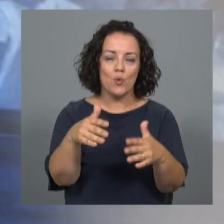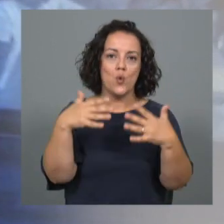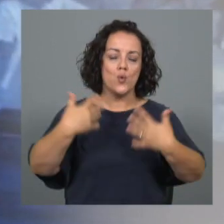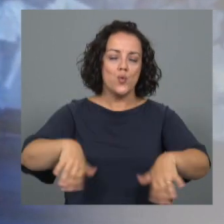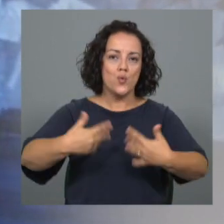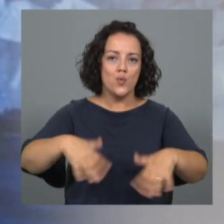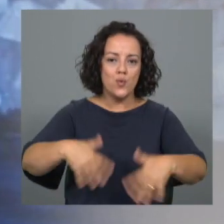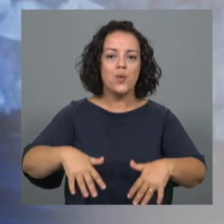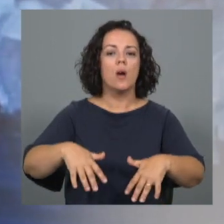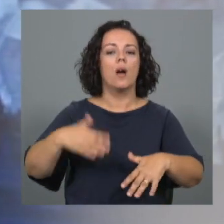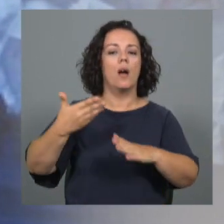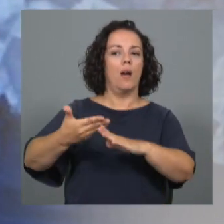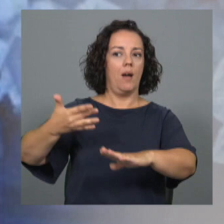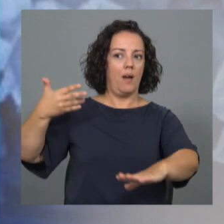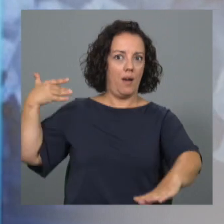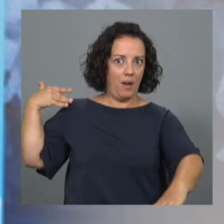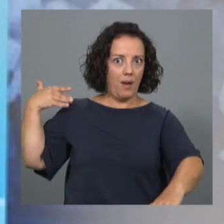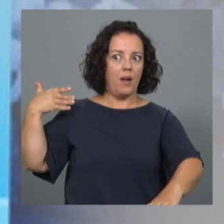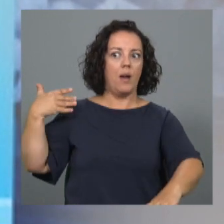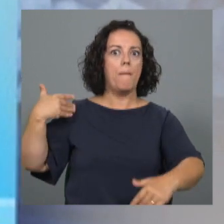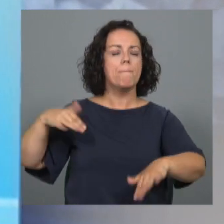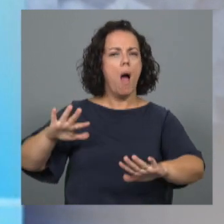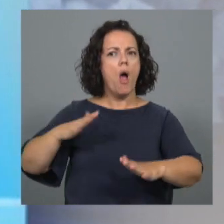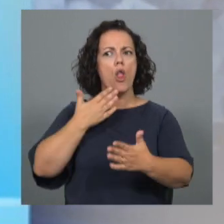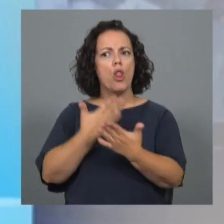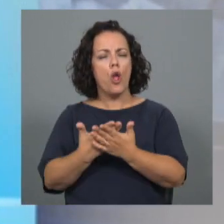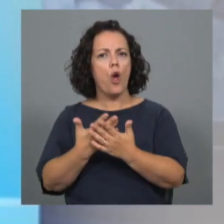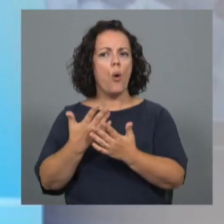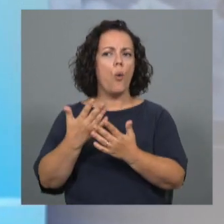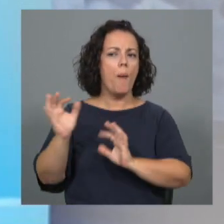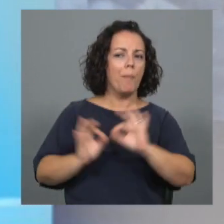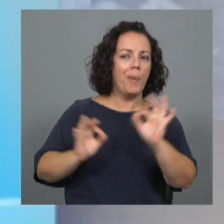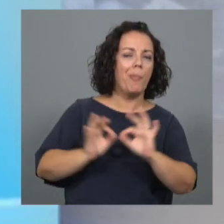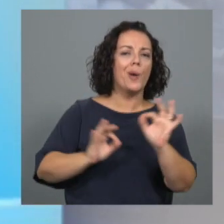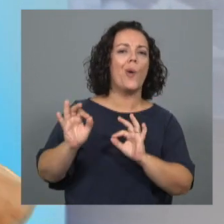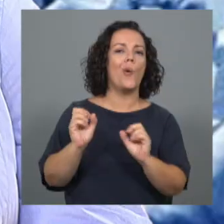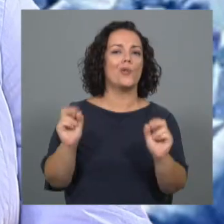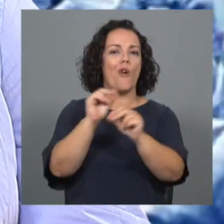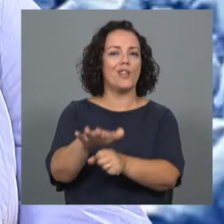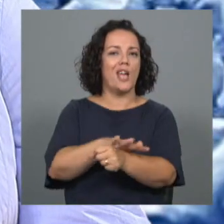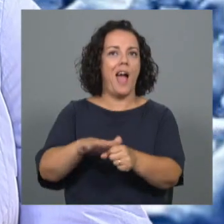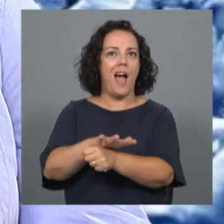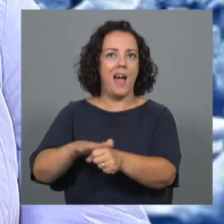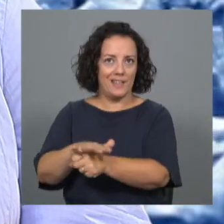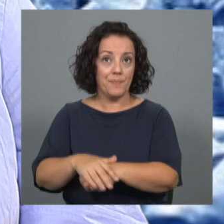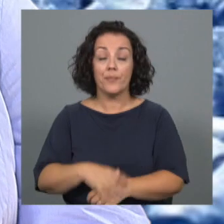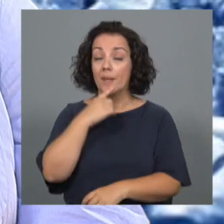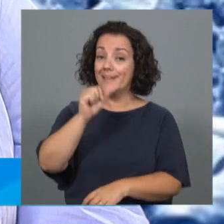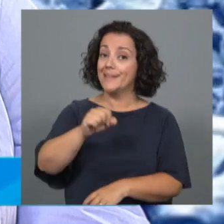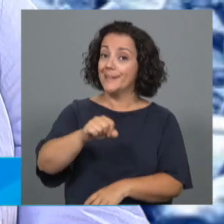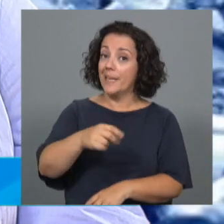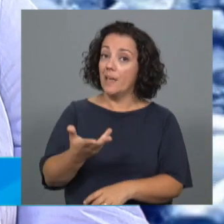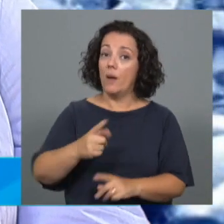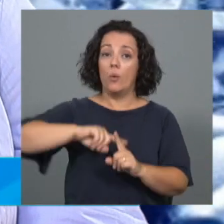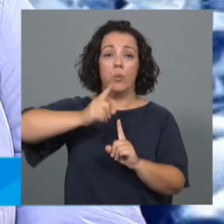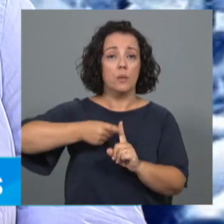deixou algumas capacitações para problemas que podem aparecer, não é? Sim, diferentes são todos, mas espera-se